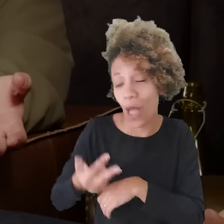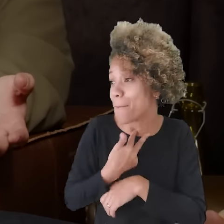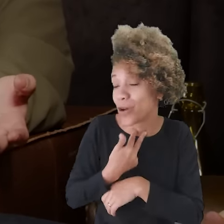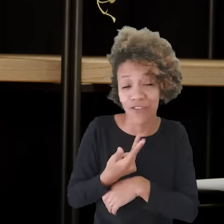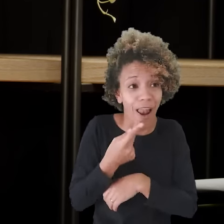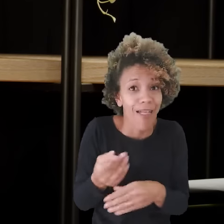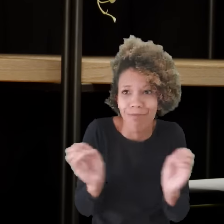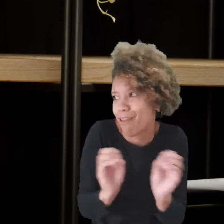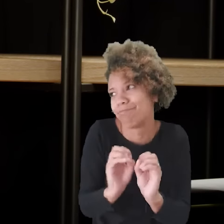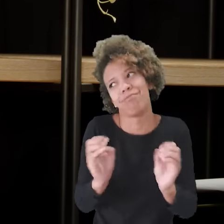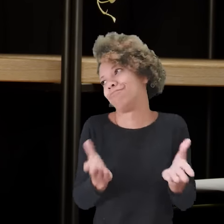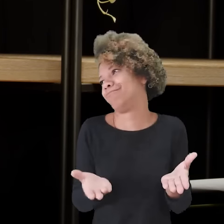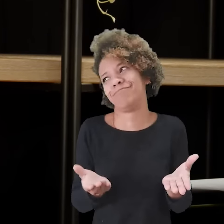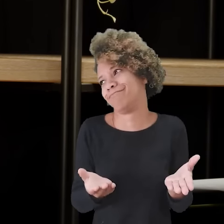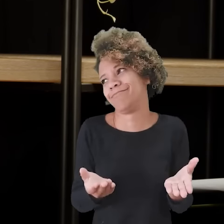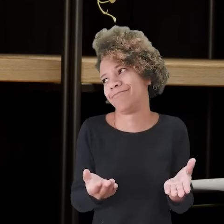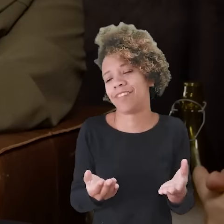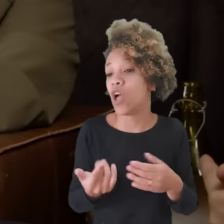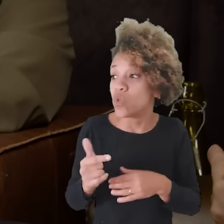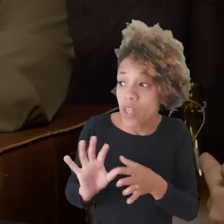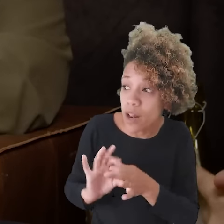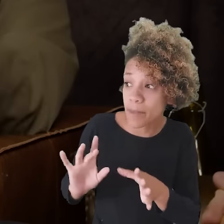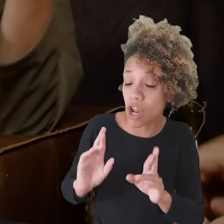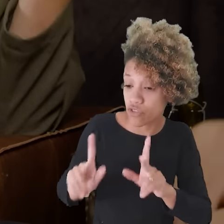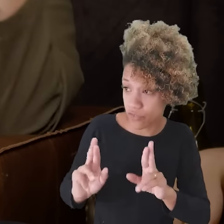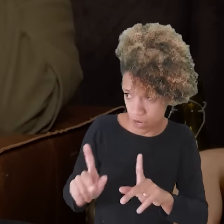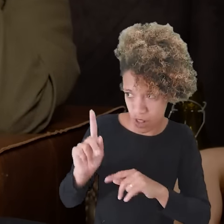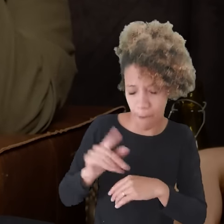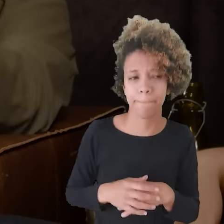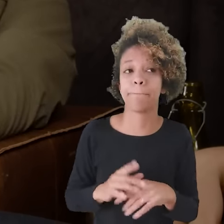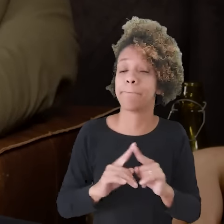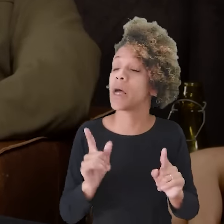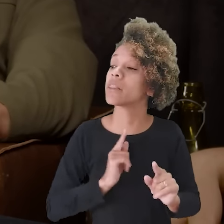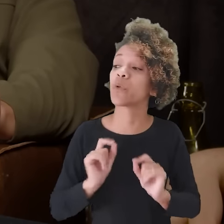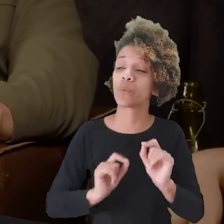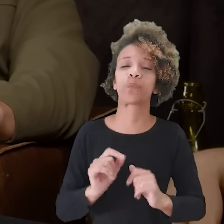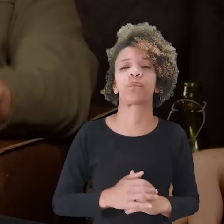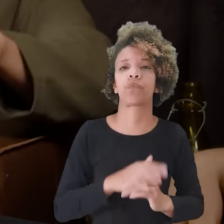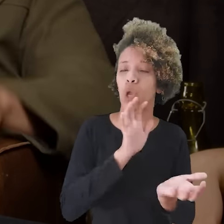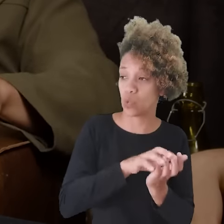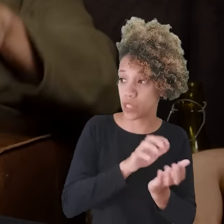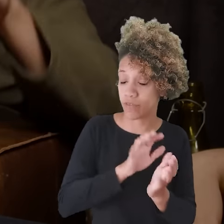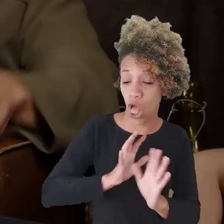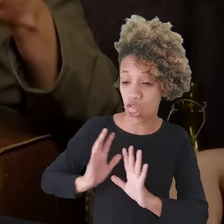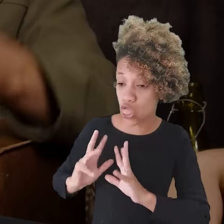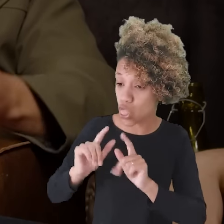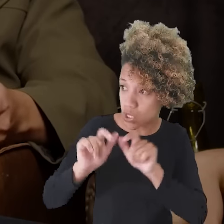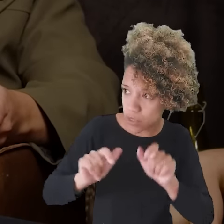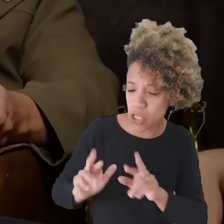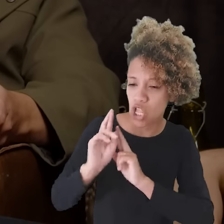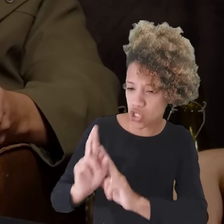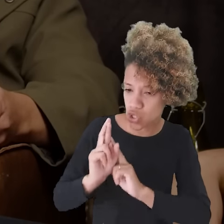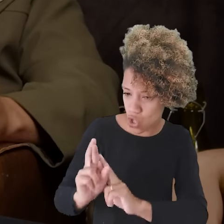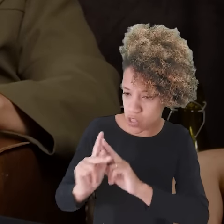a gente não vai poder falar mais nada a diferença do mas tem essa parada que é o seguinte no Recife todo